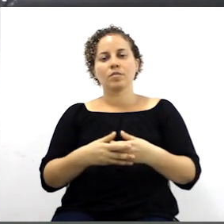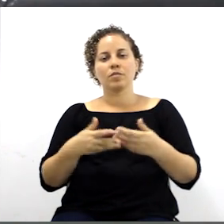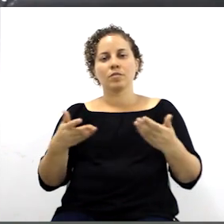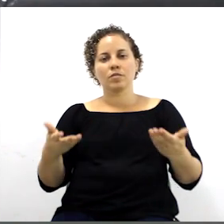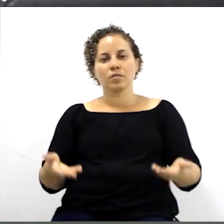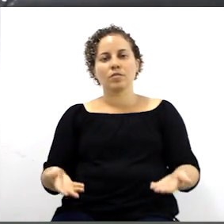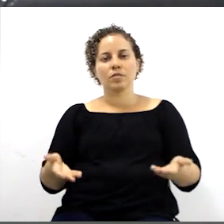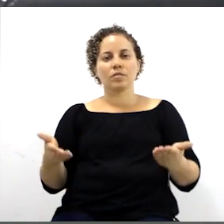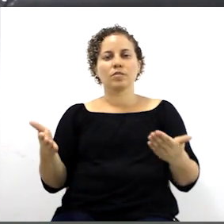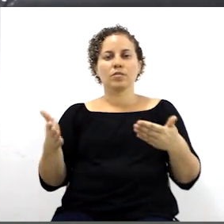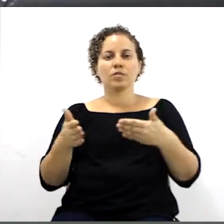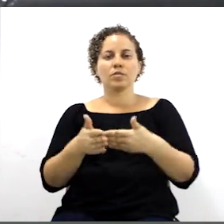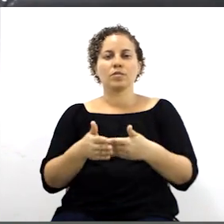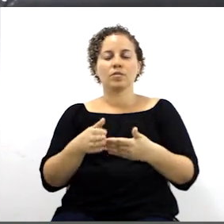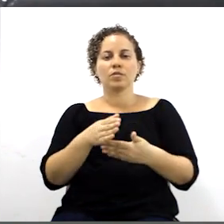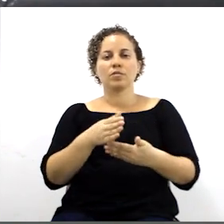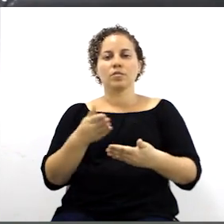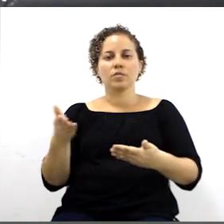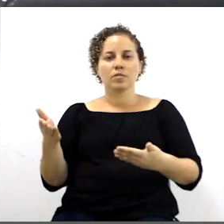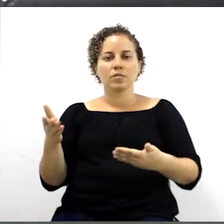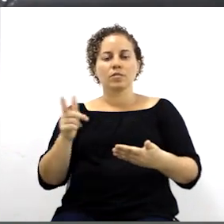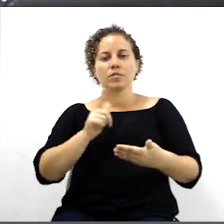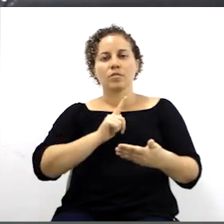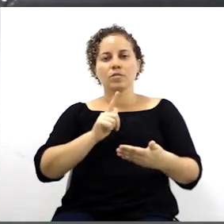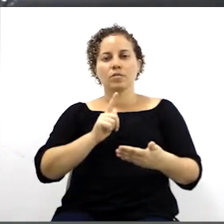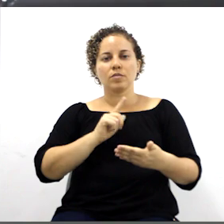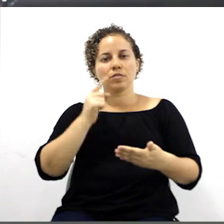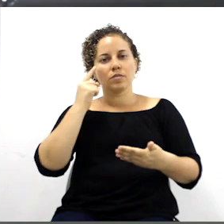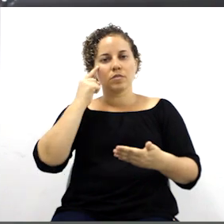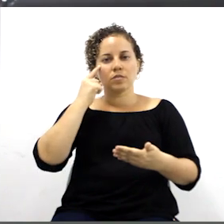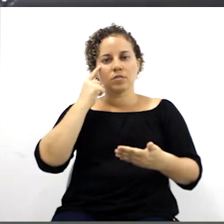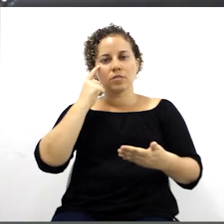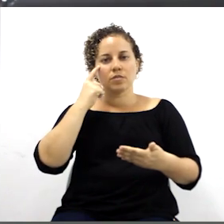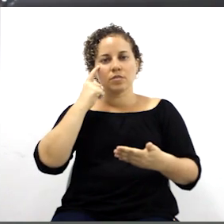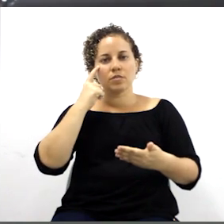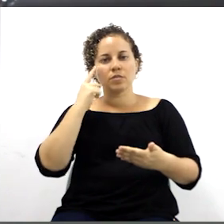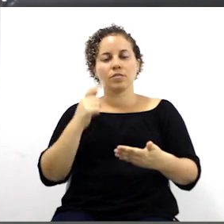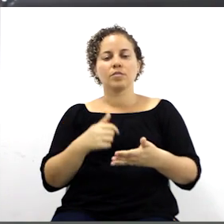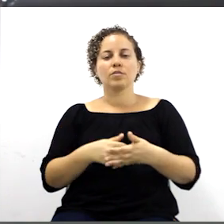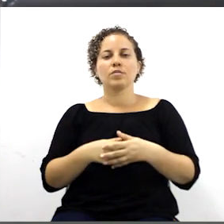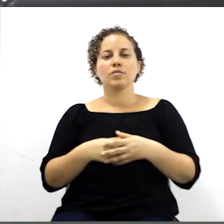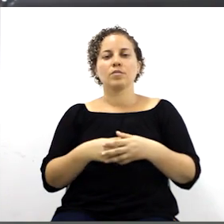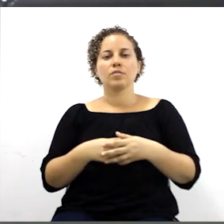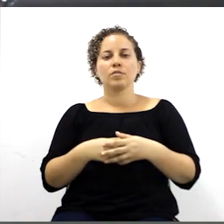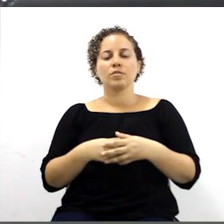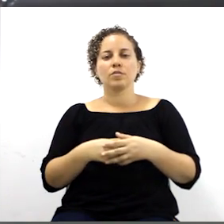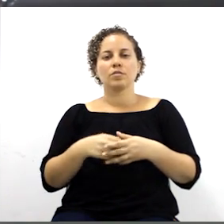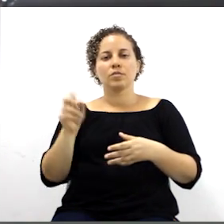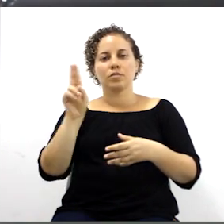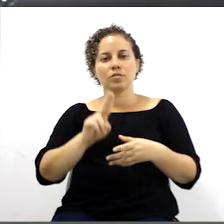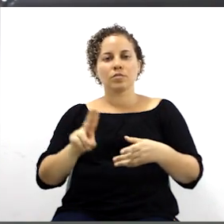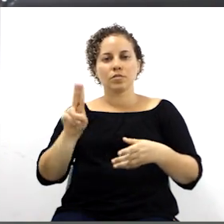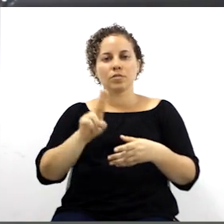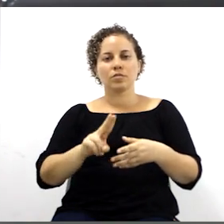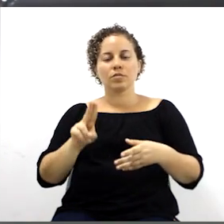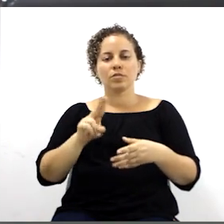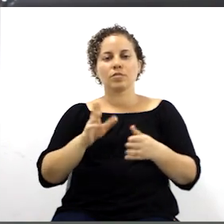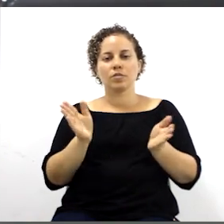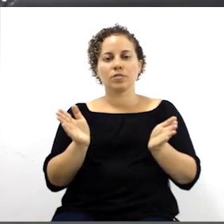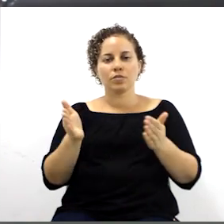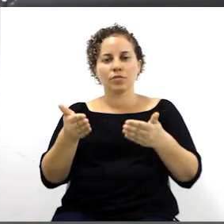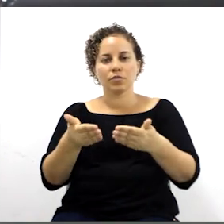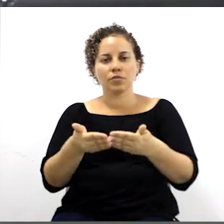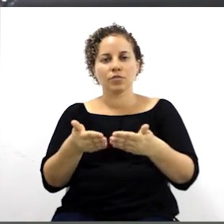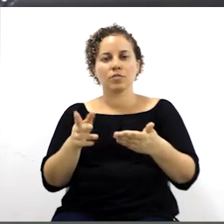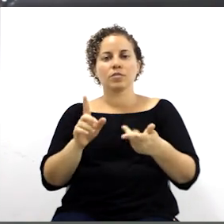para concluir, eu gostaria de pedir que, se vocês tivessem alguma dúvida, vocês devem utilizar os nossos fóruns e a partir